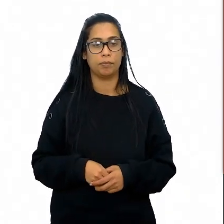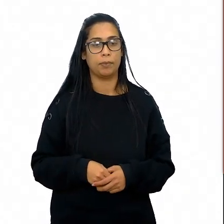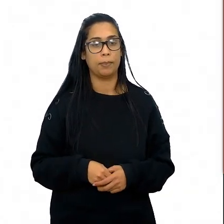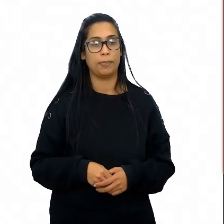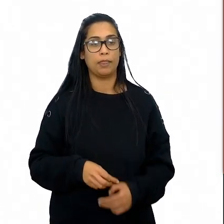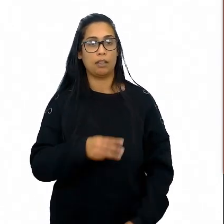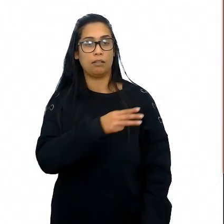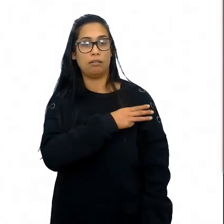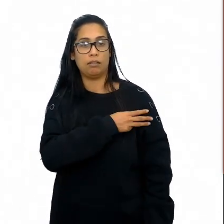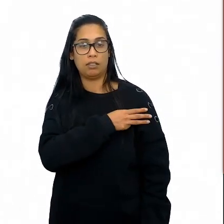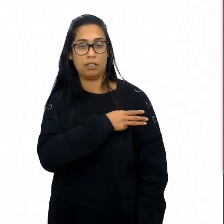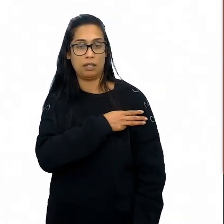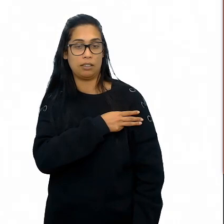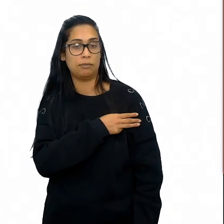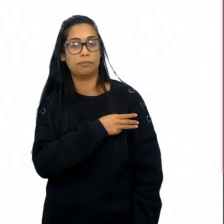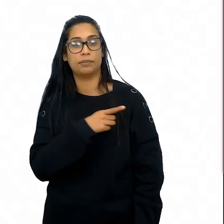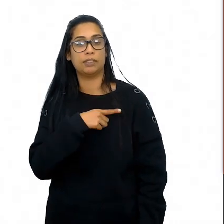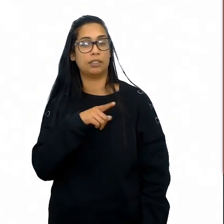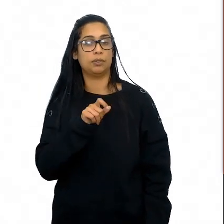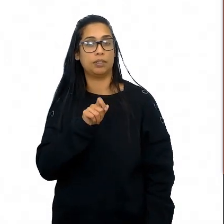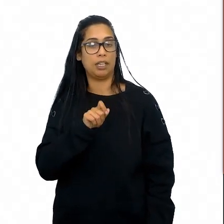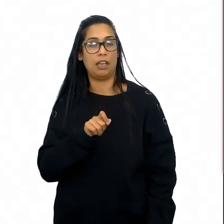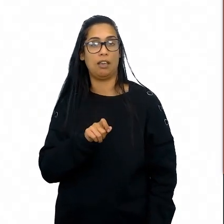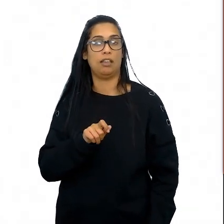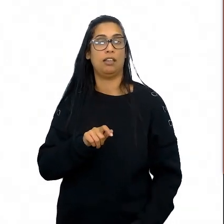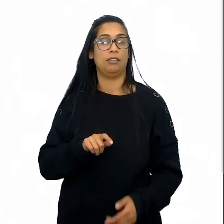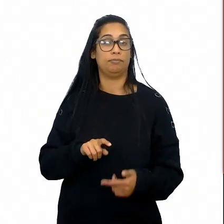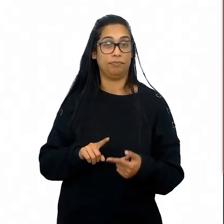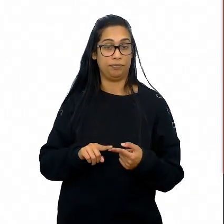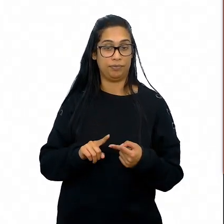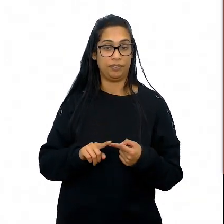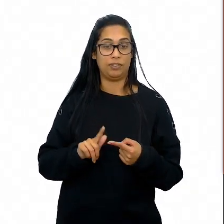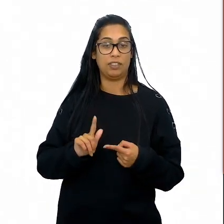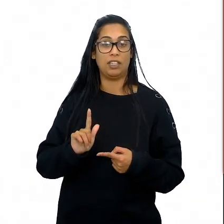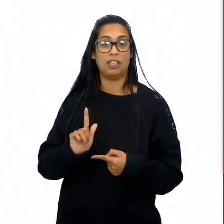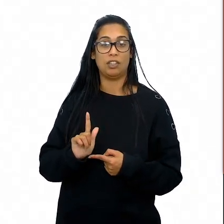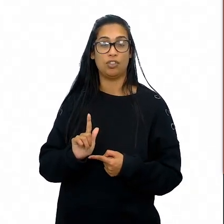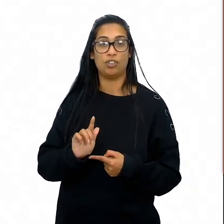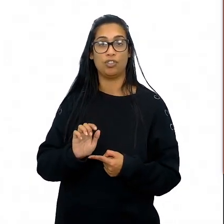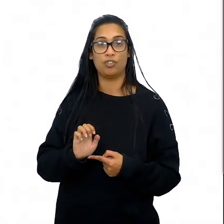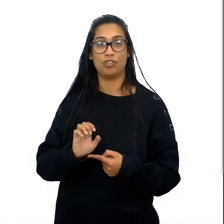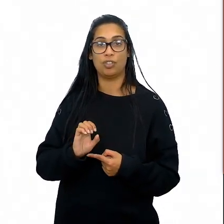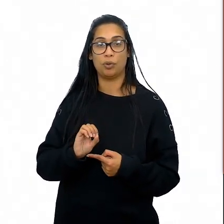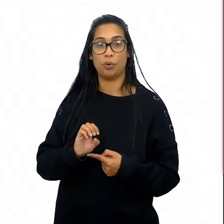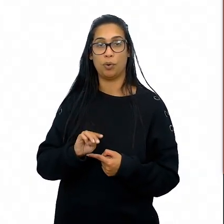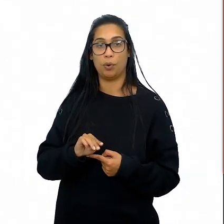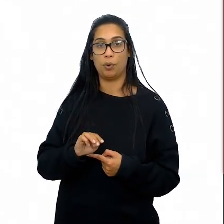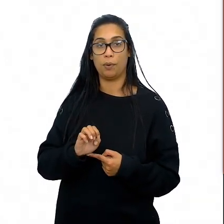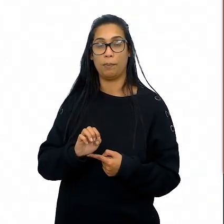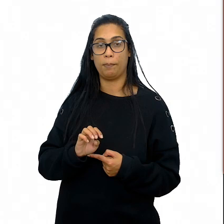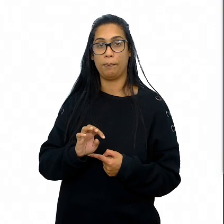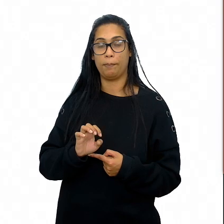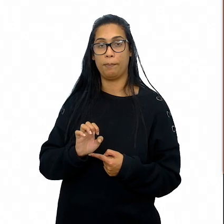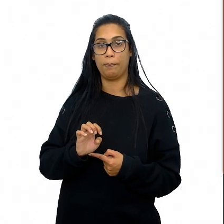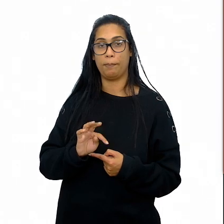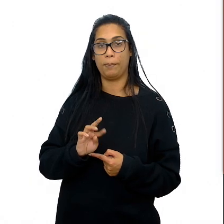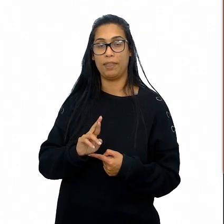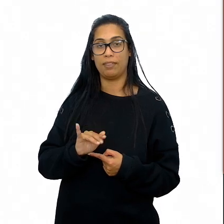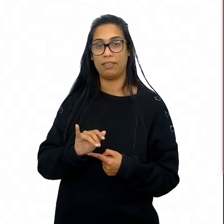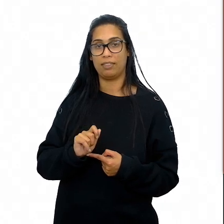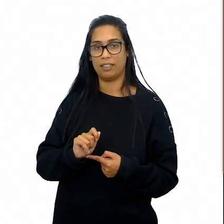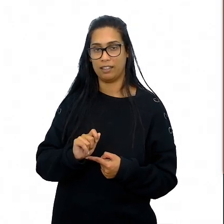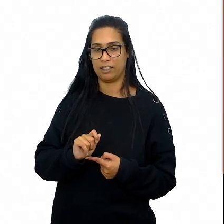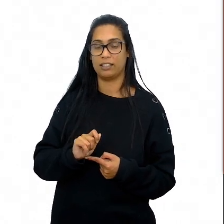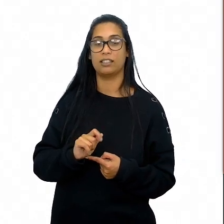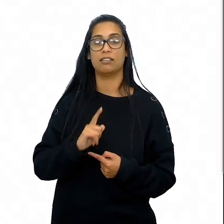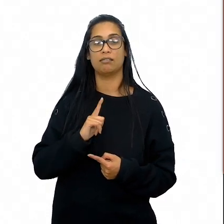série do Ensino Médio nós temos aí geometria né Essa unidade temática o objeto de conhecimento é a